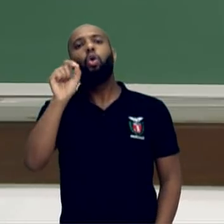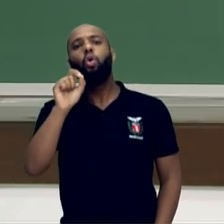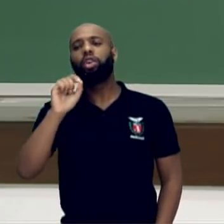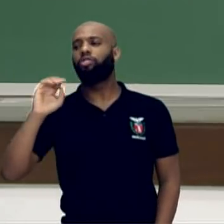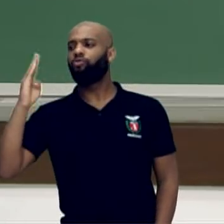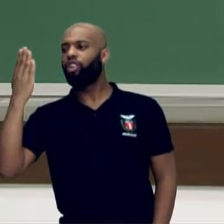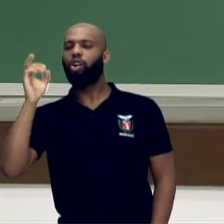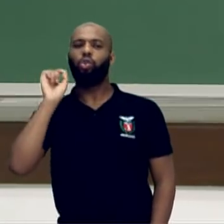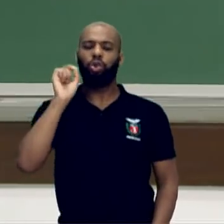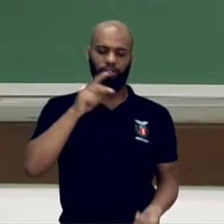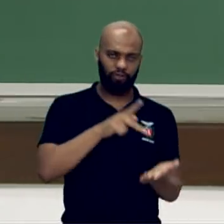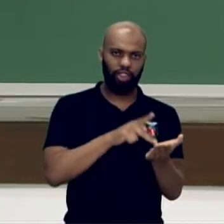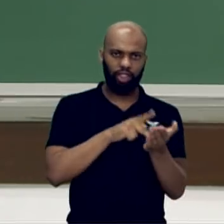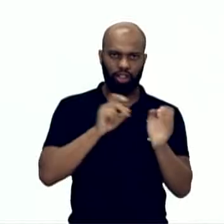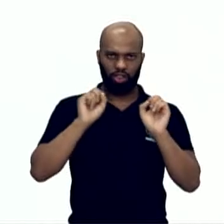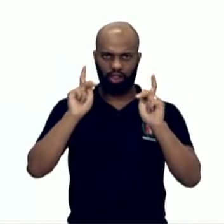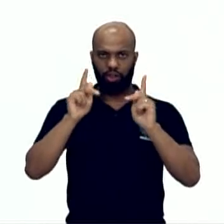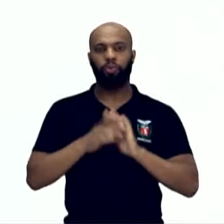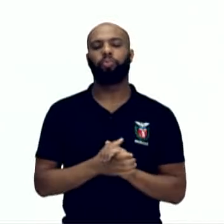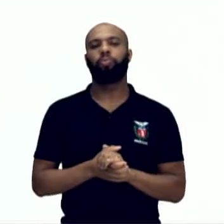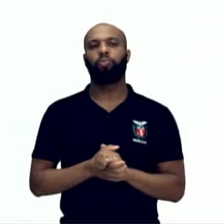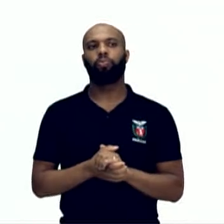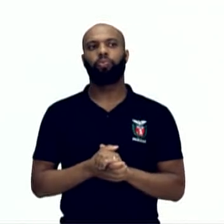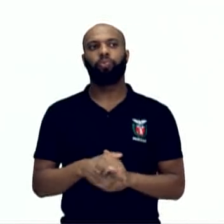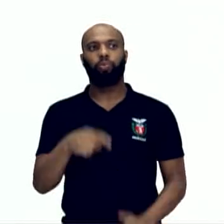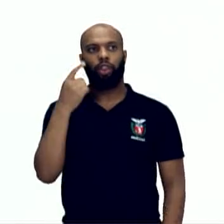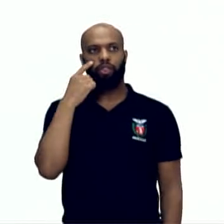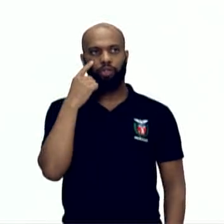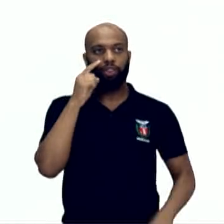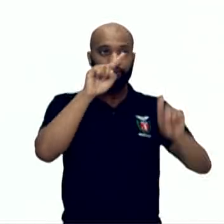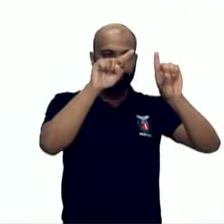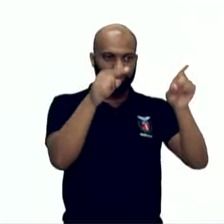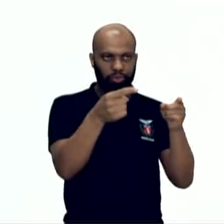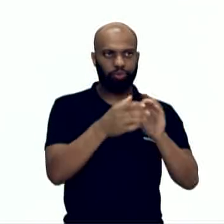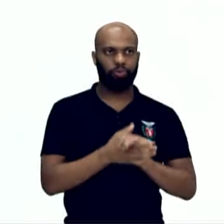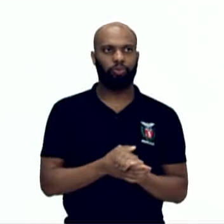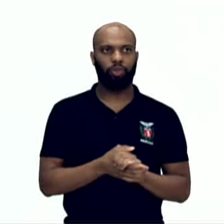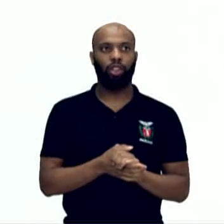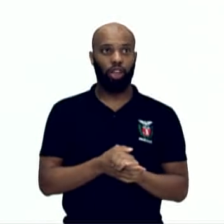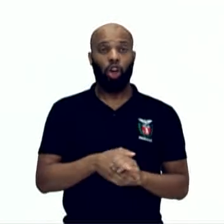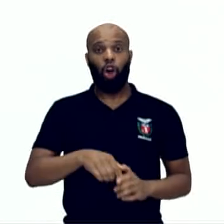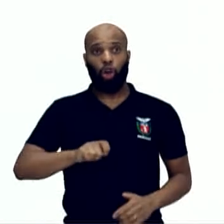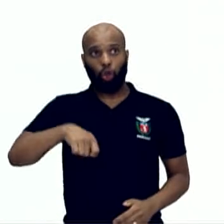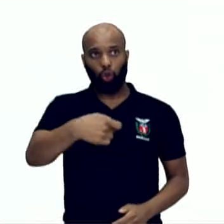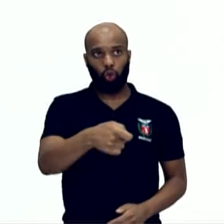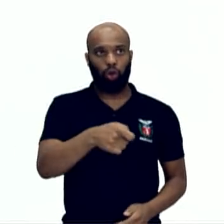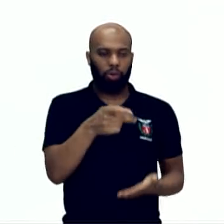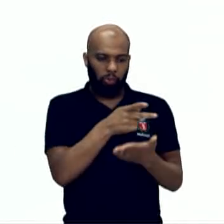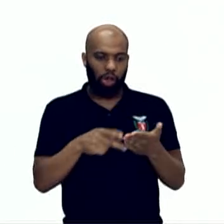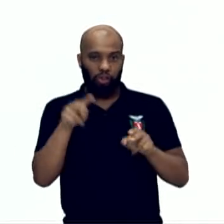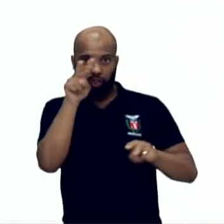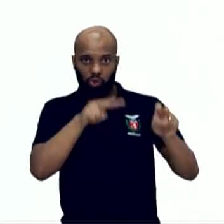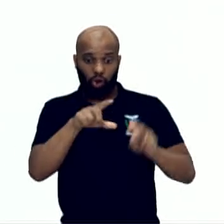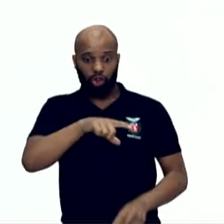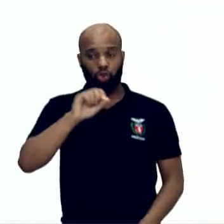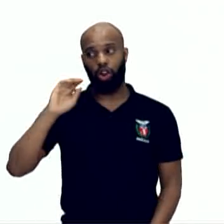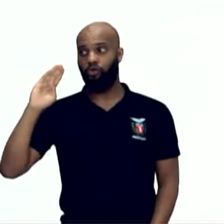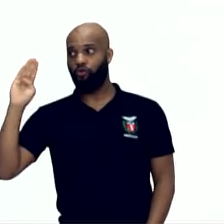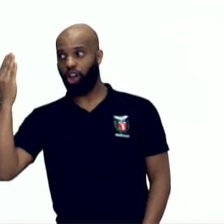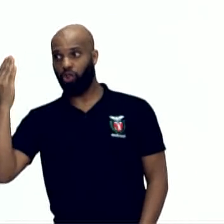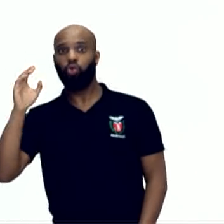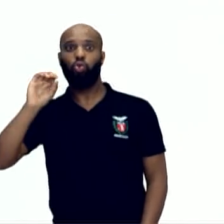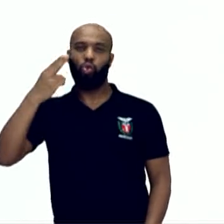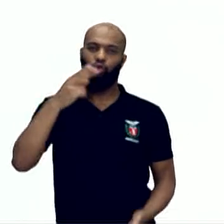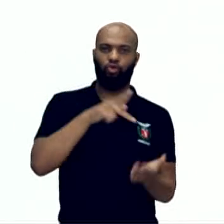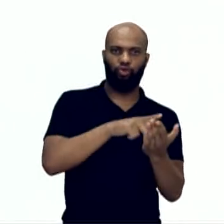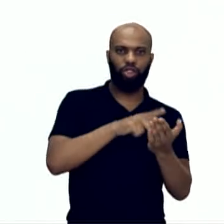e quais são verdadeiras. Vamos lá? Então lá, sobre o poema visual, marque falso ou verdadeiro. Vamos fazer